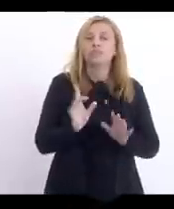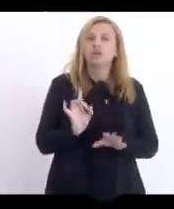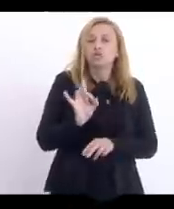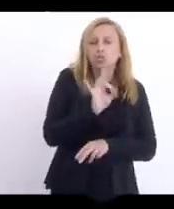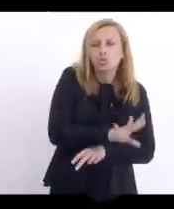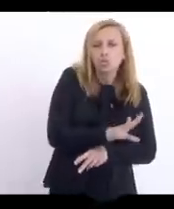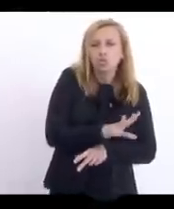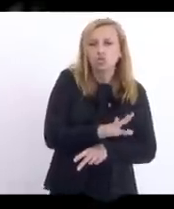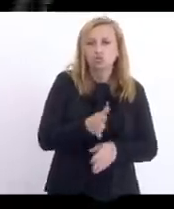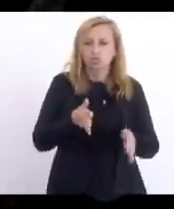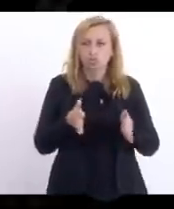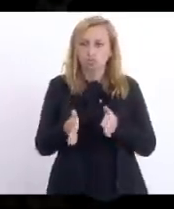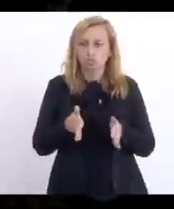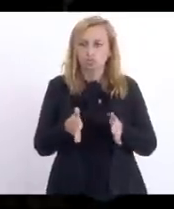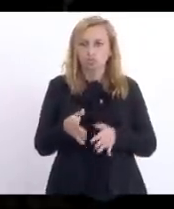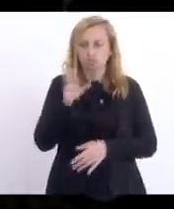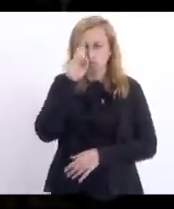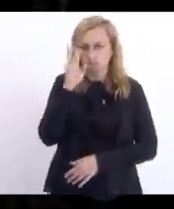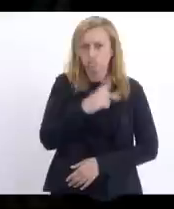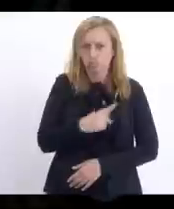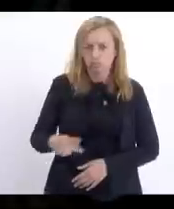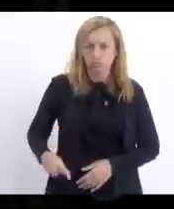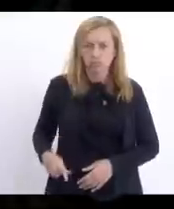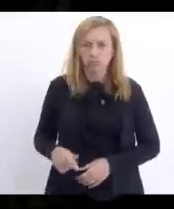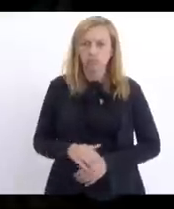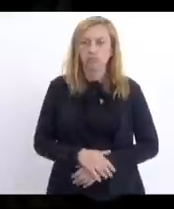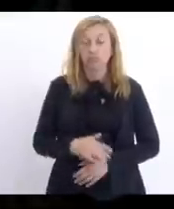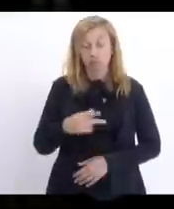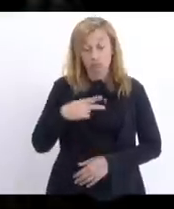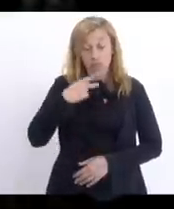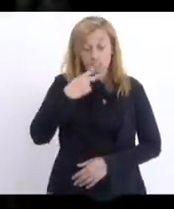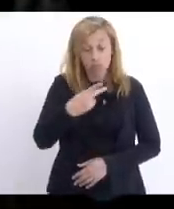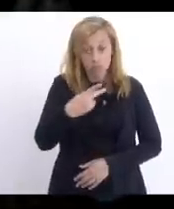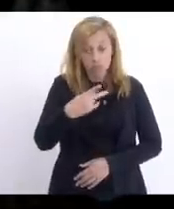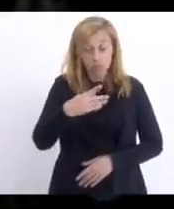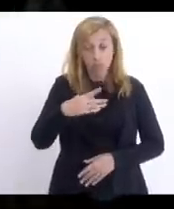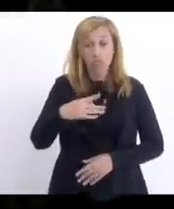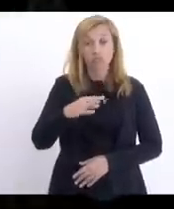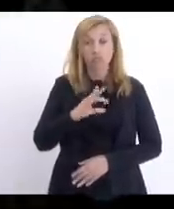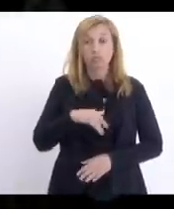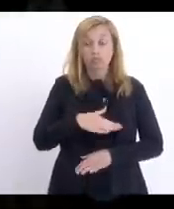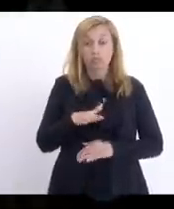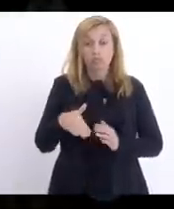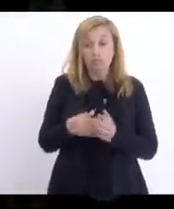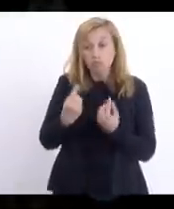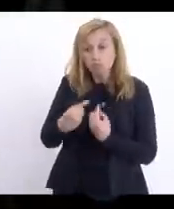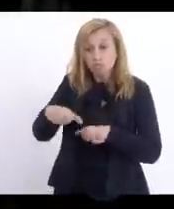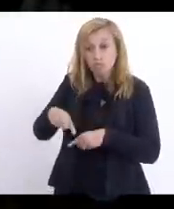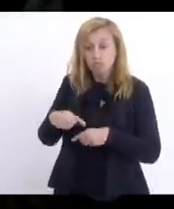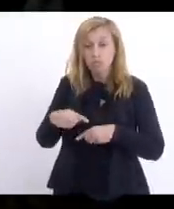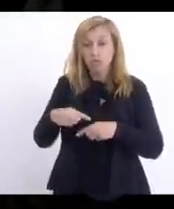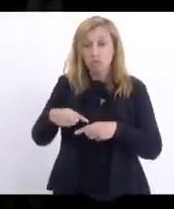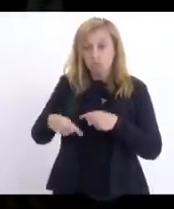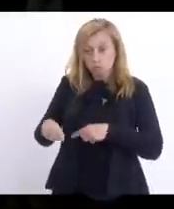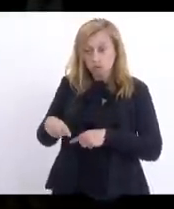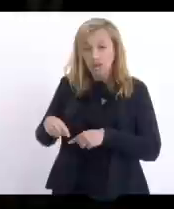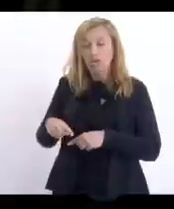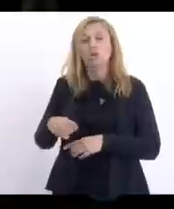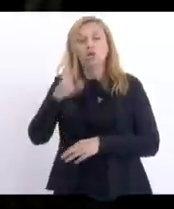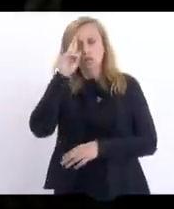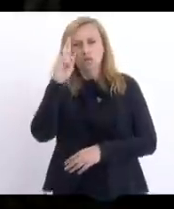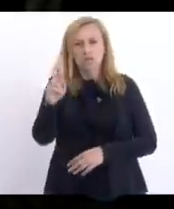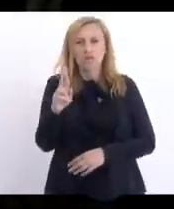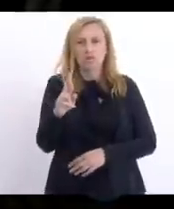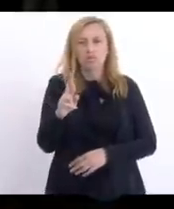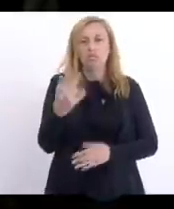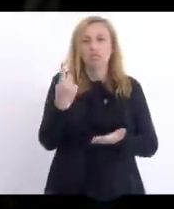última prorrogação, senhor presidente, que eu me posicionei totalmente contrário, Vossa Excelência